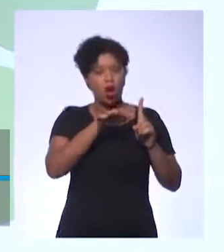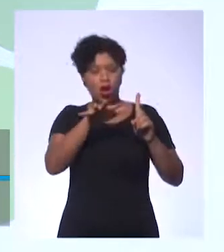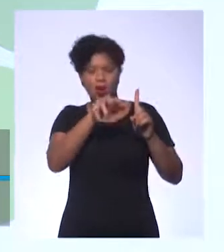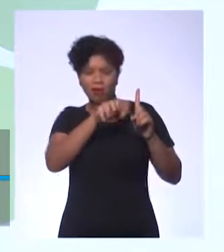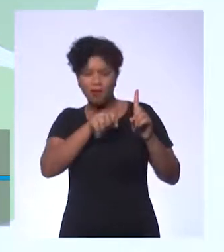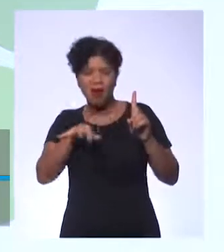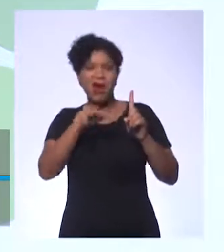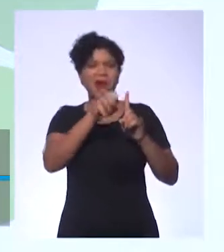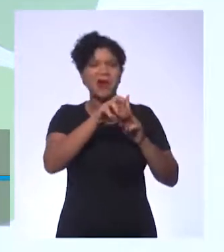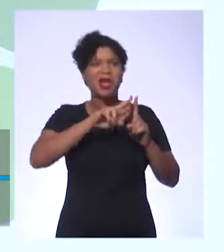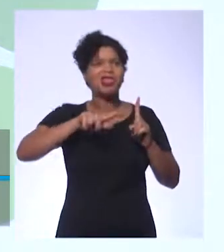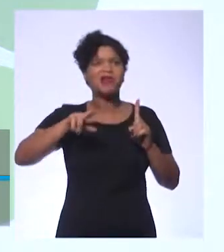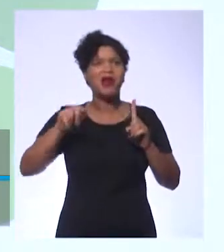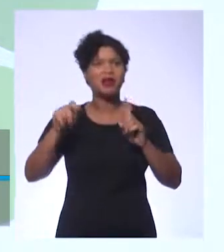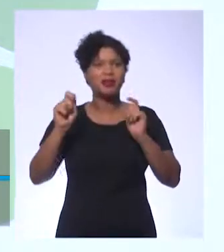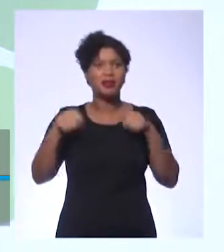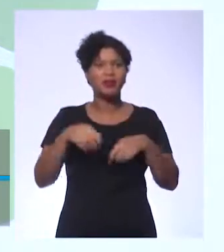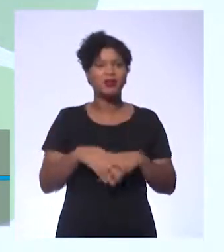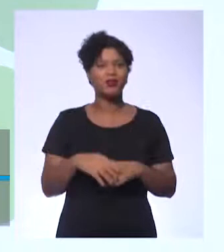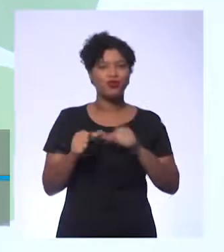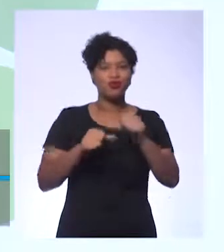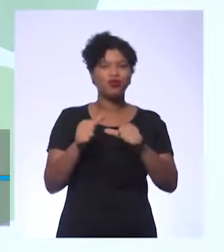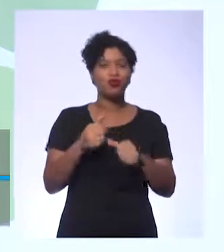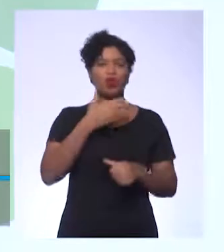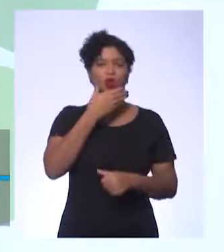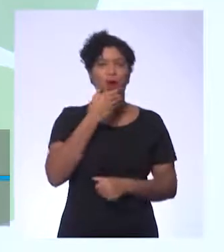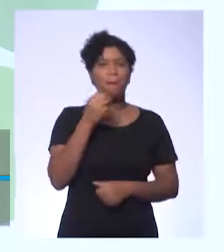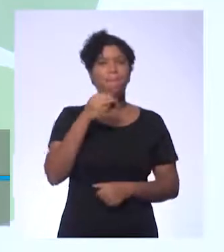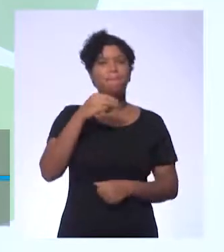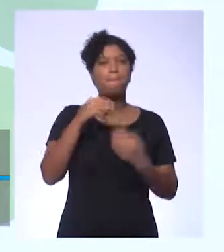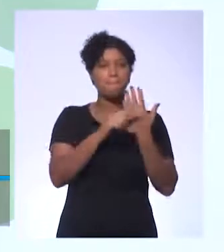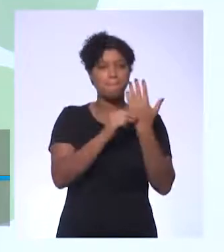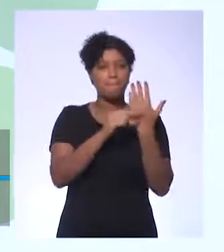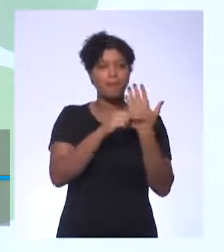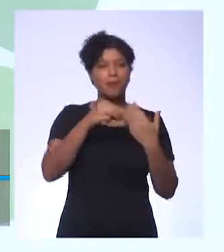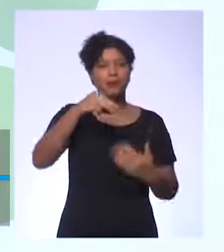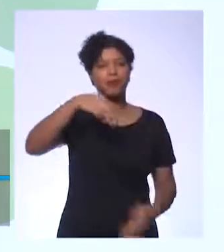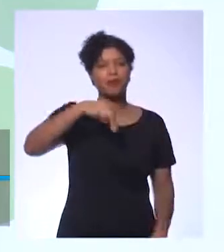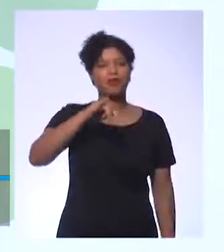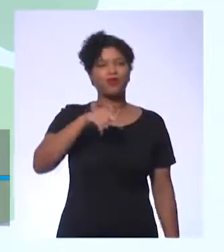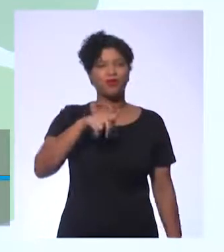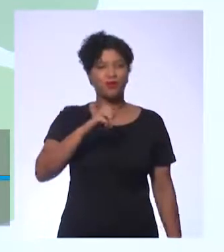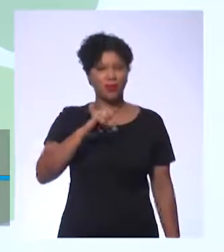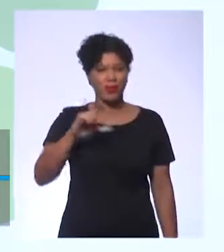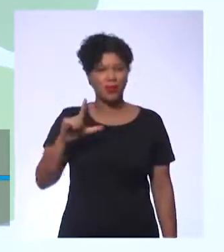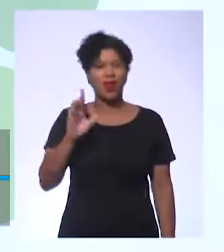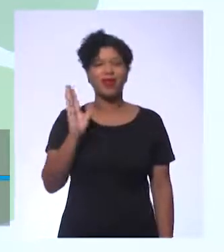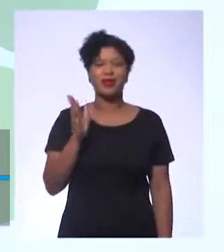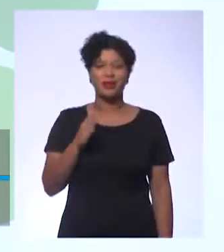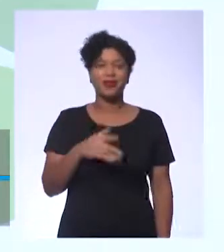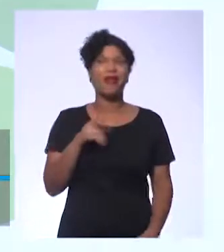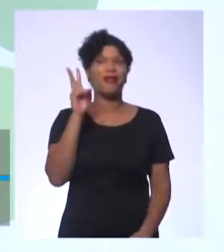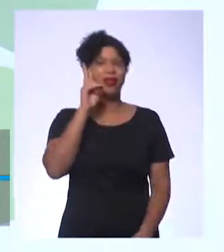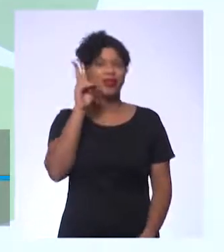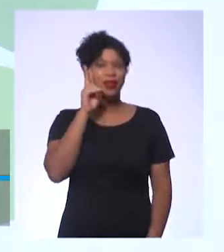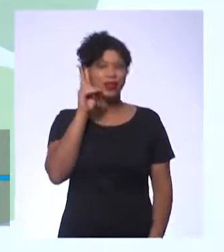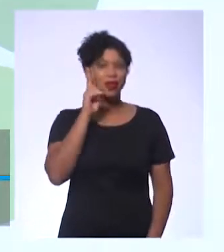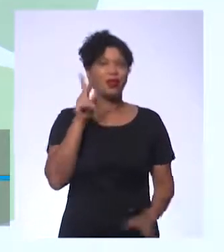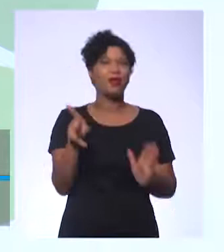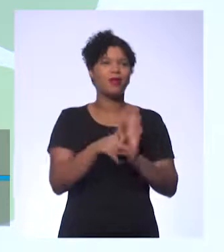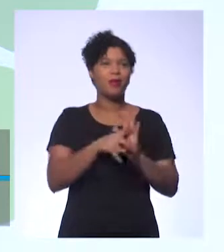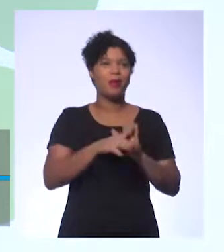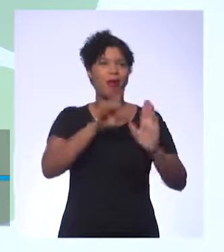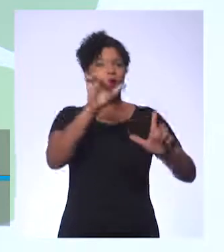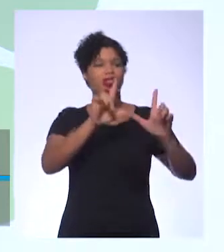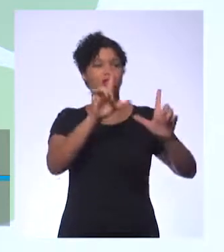Dom Quixote, que começou com Miguel Cervantes. Ele já estava fazendo ali uma crítica, uma paródia para a questão das novelas de